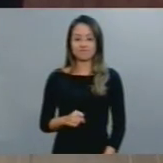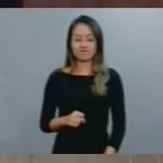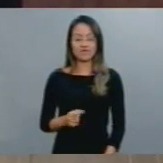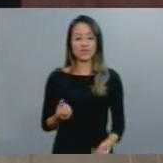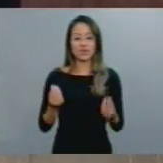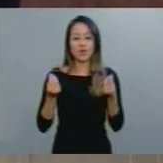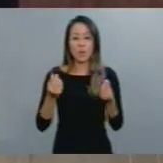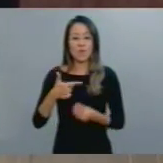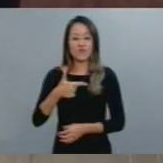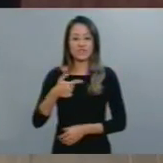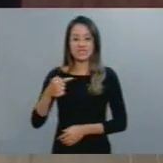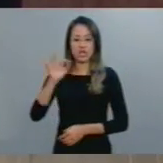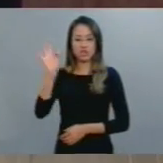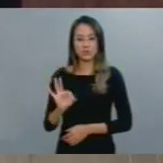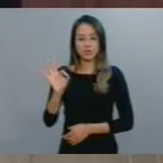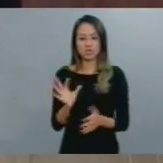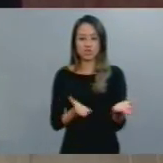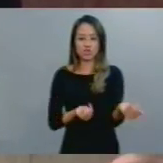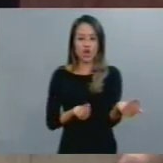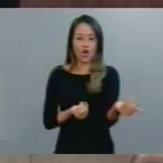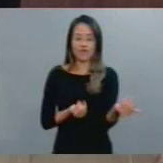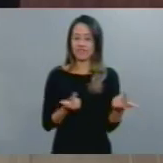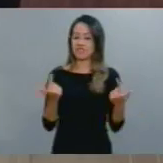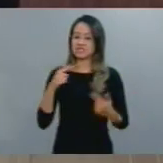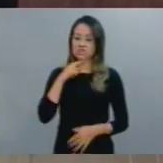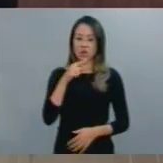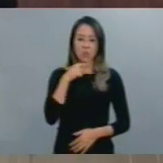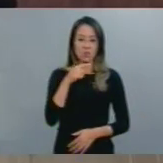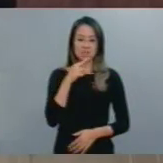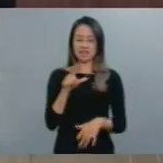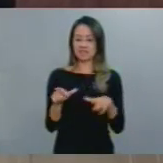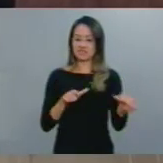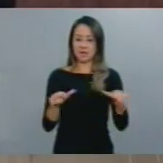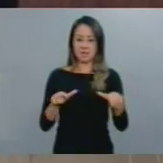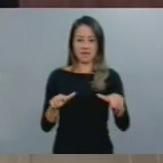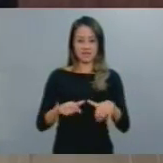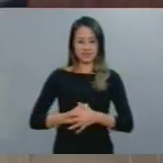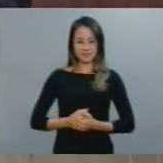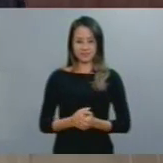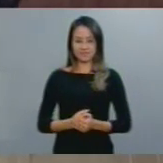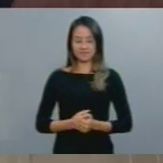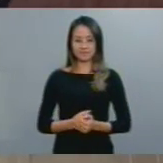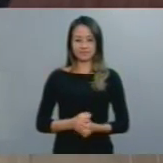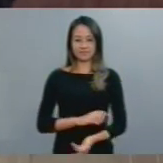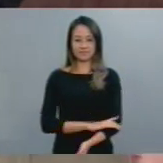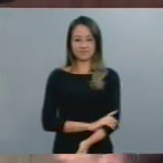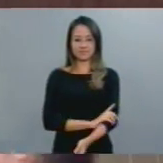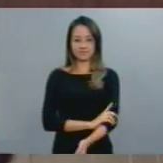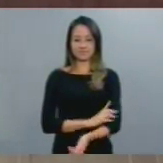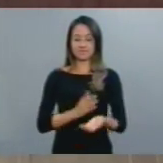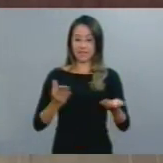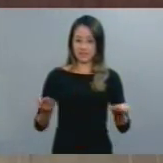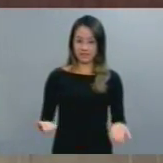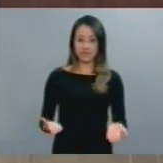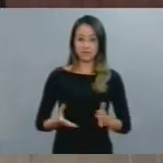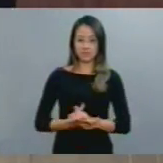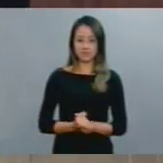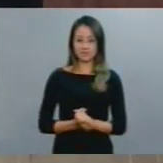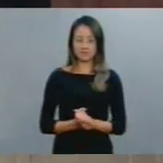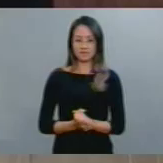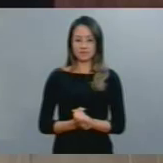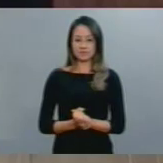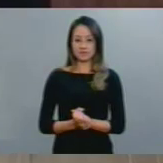27%, em especial, na faixa de 16 a 24 anos. Portanto, a crise política